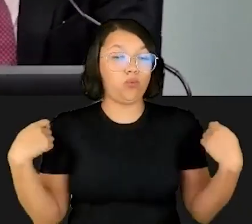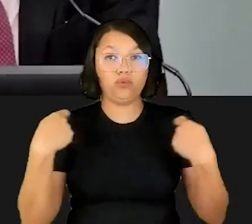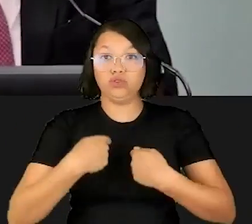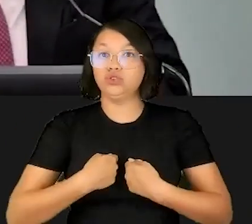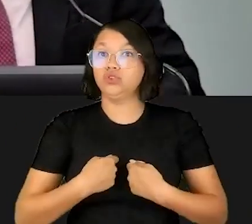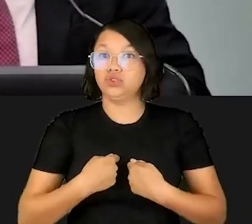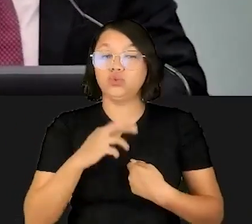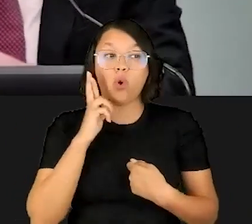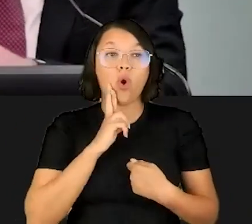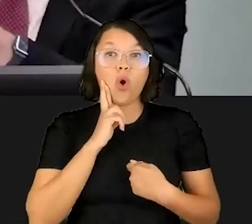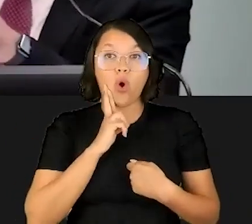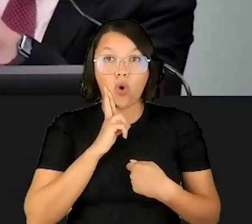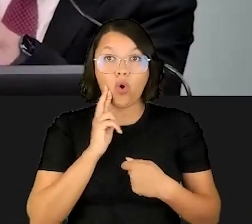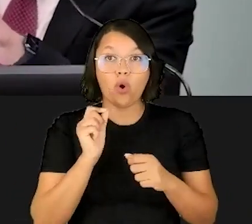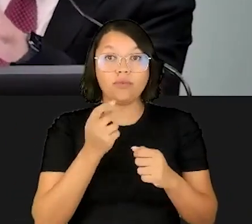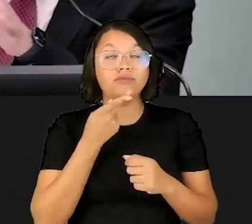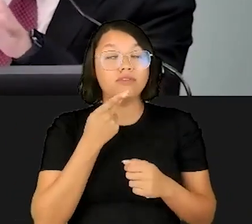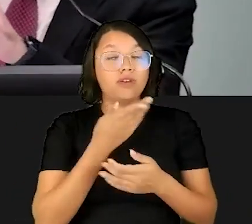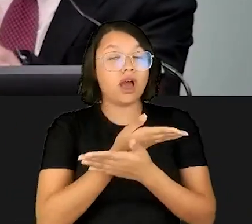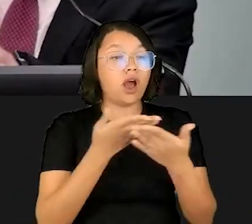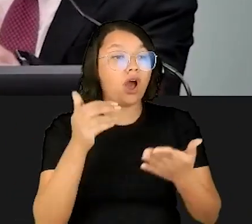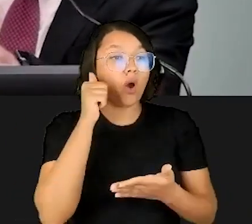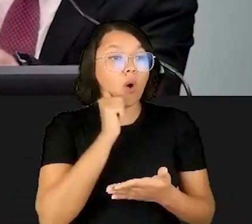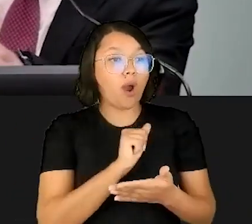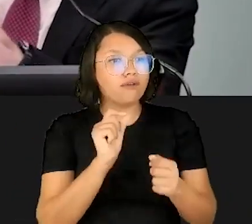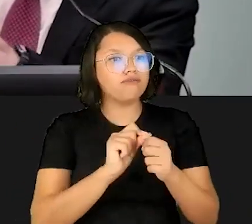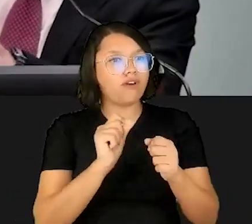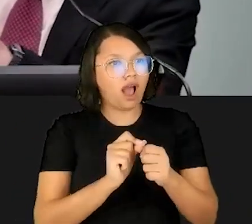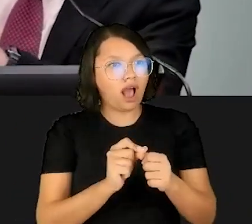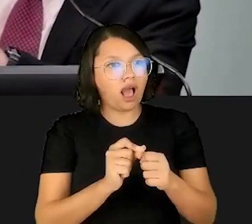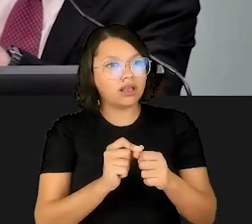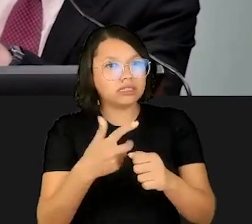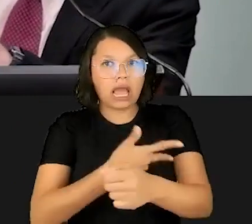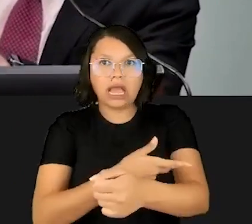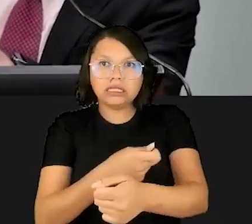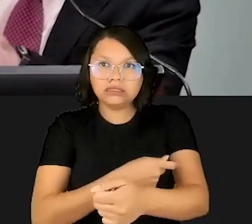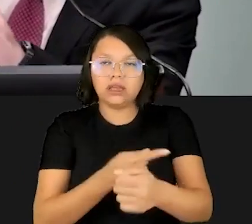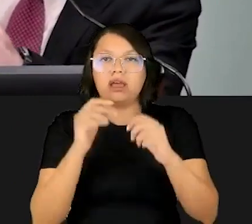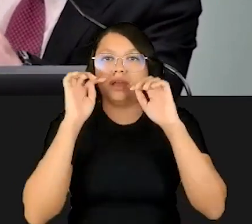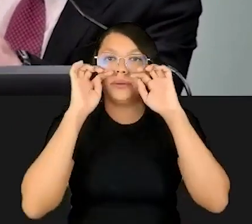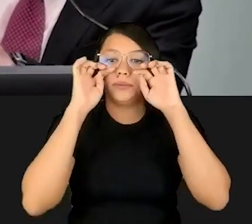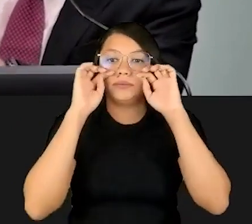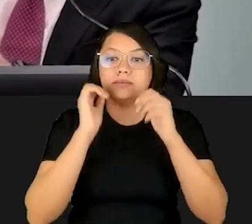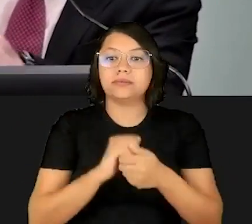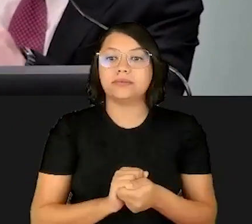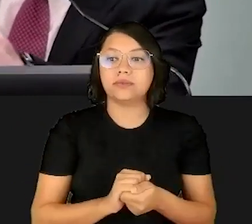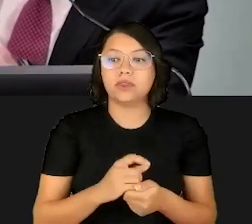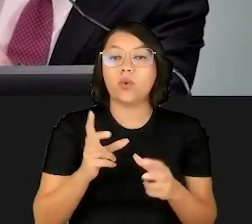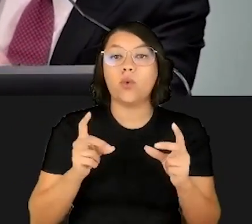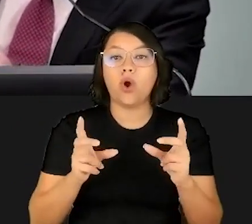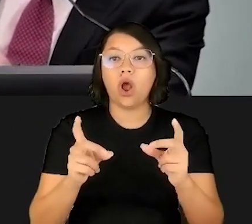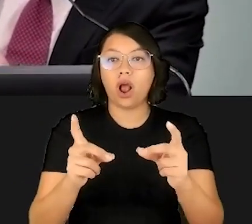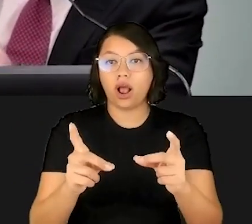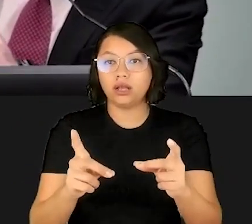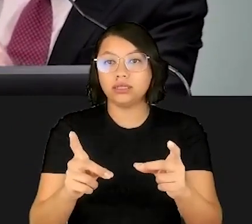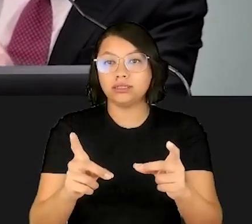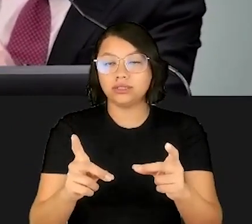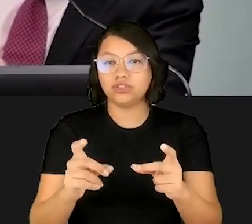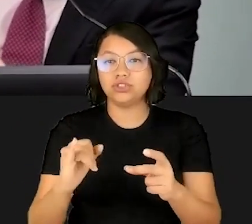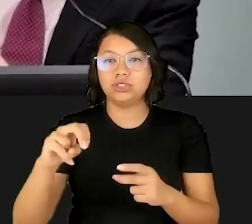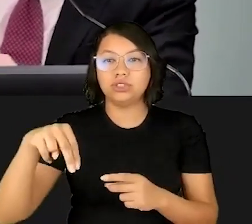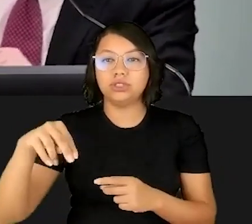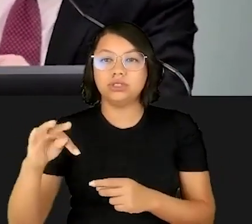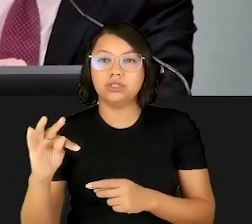fazerem mamografia. Mas, né, câncer de mama e o câncer de cólon e reto. O câncer de intestino, ele é